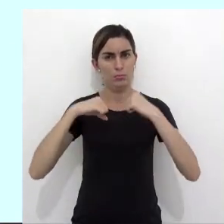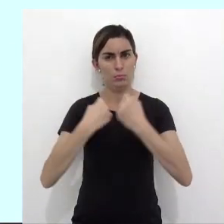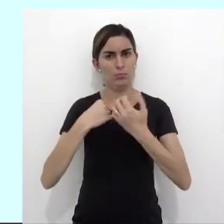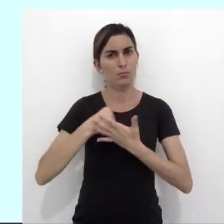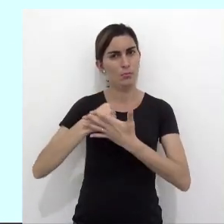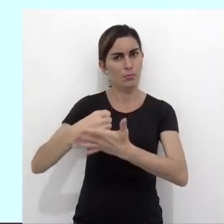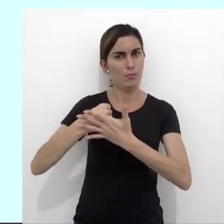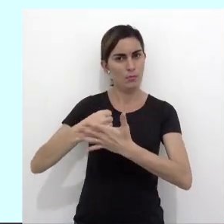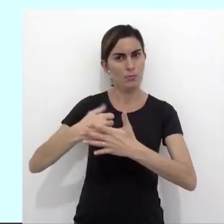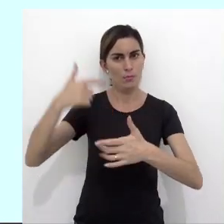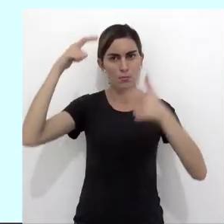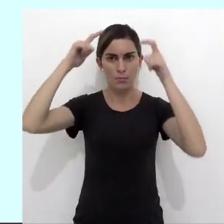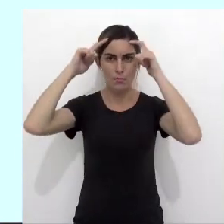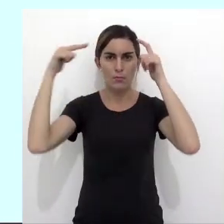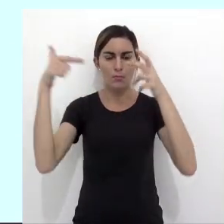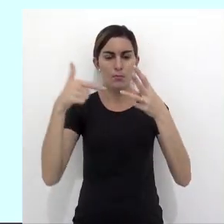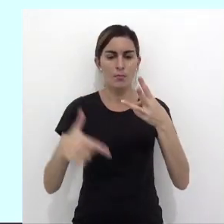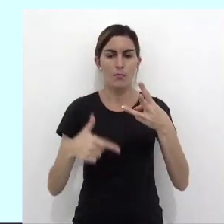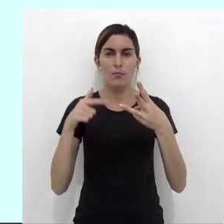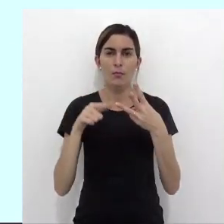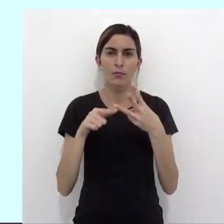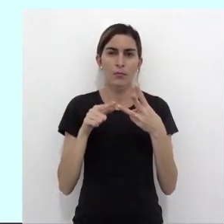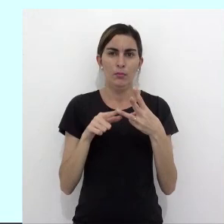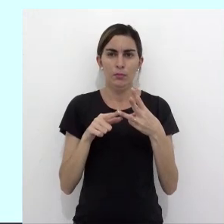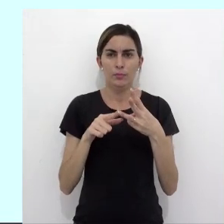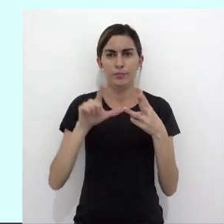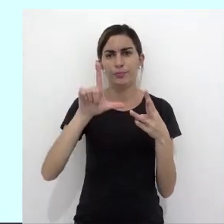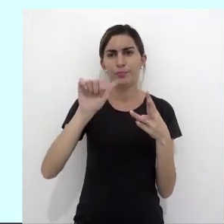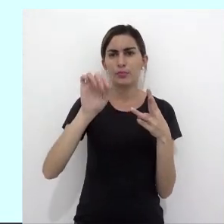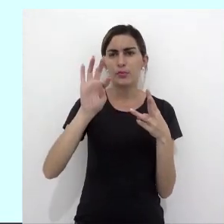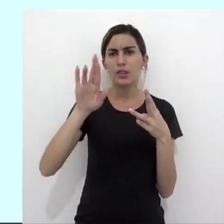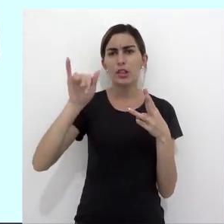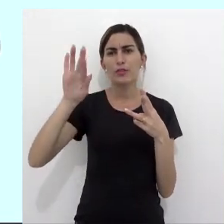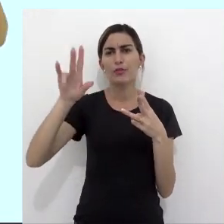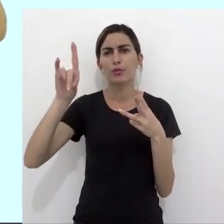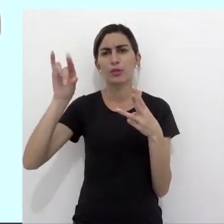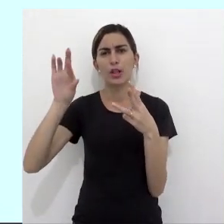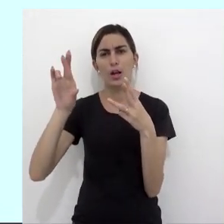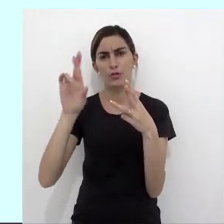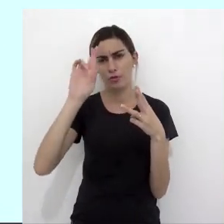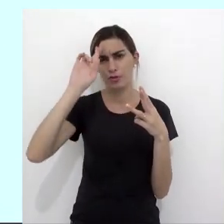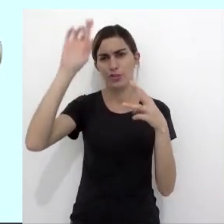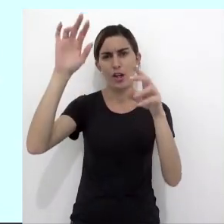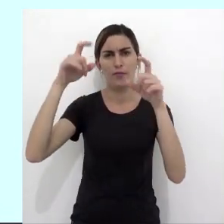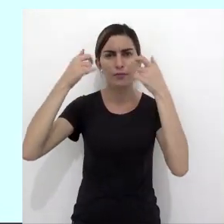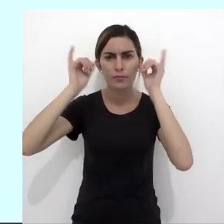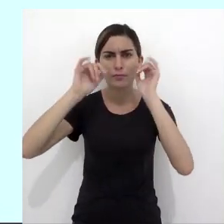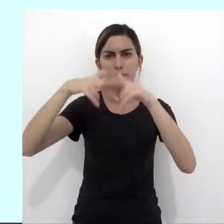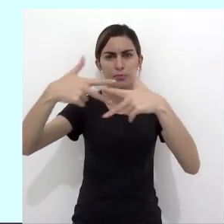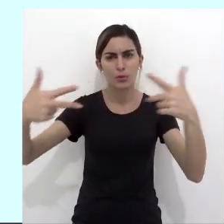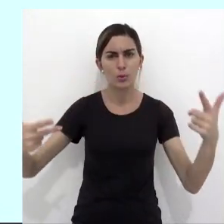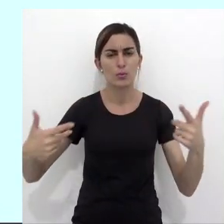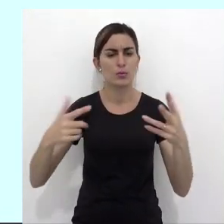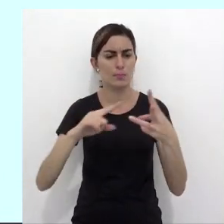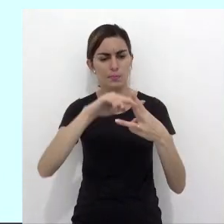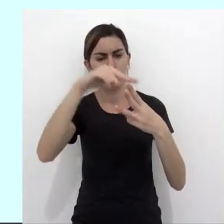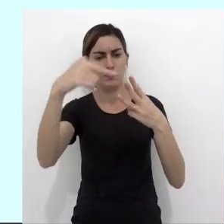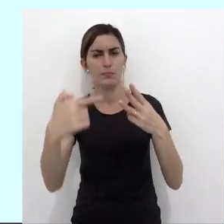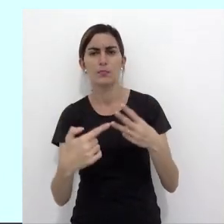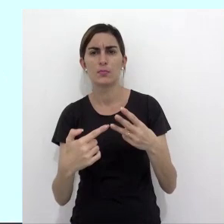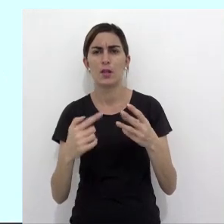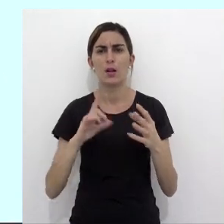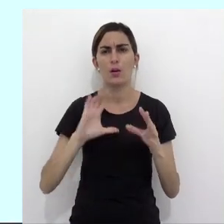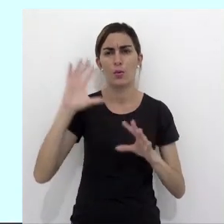Reinado. E os latifundiários. Então, irão ocorrer agora alguns momentos